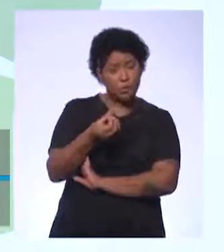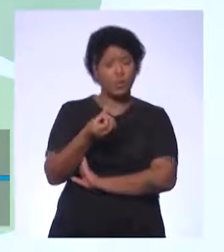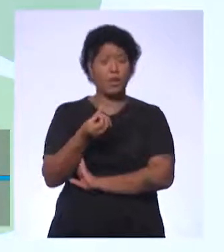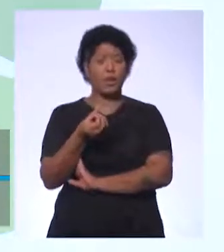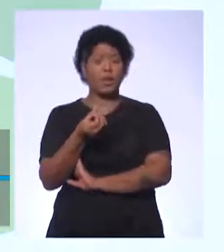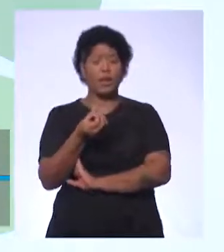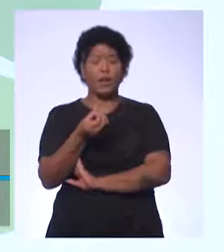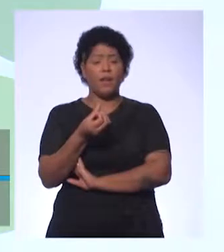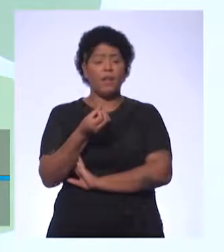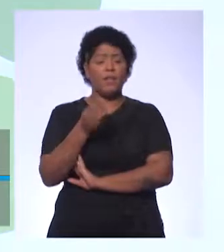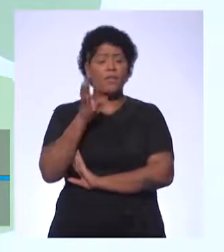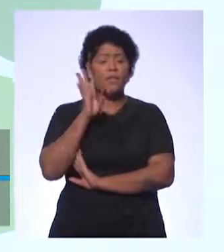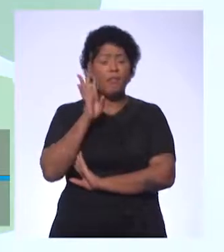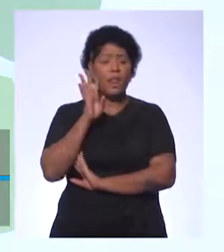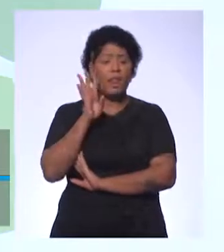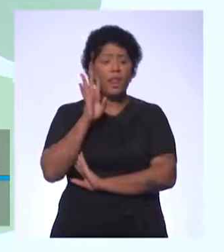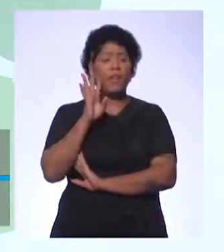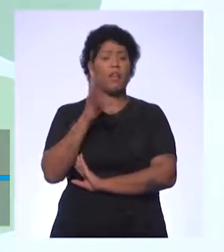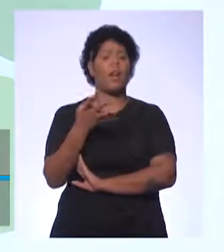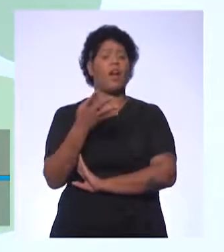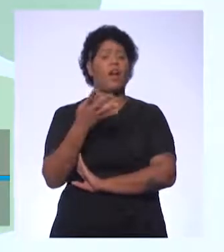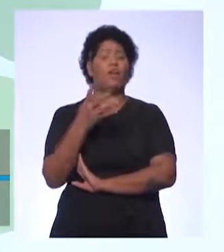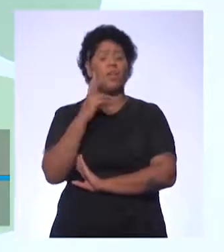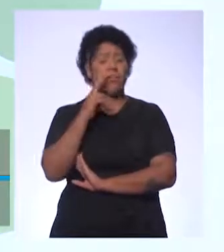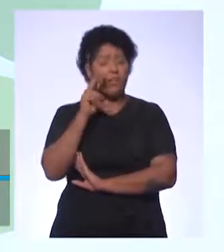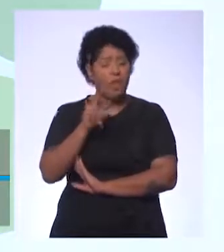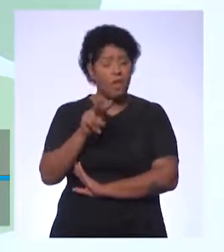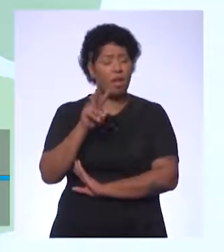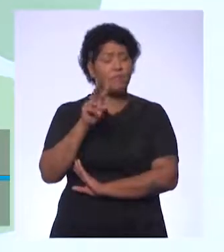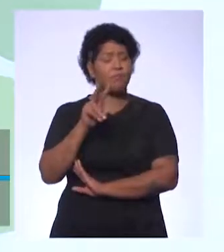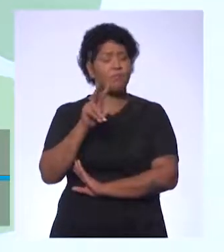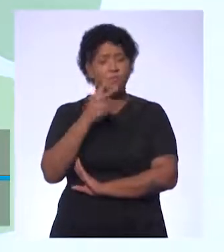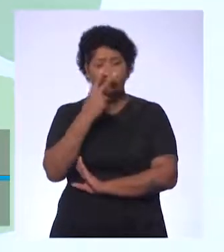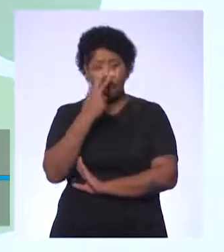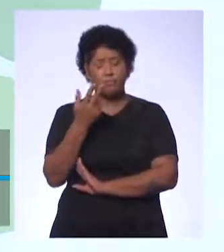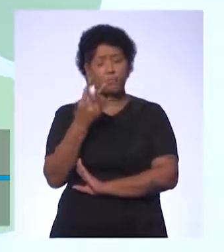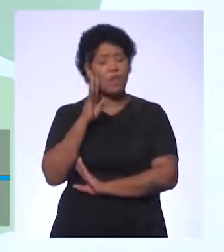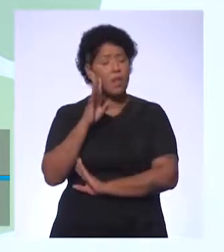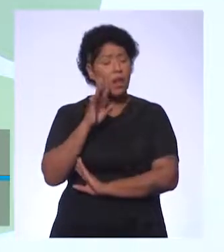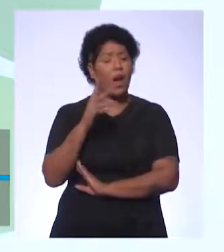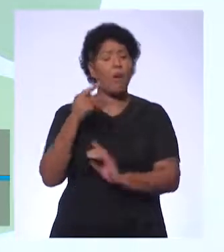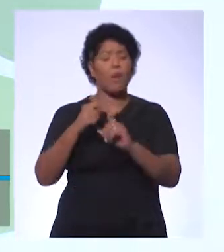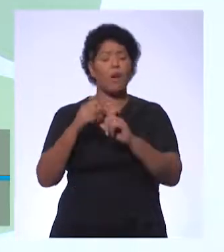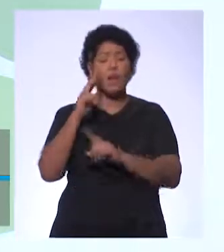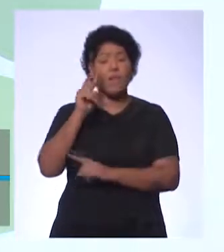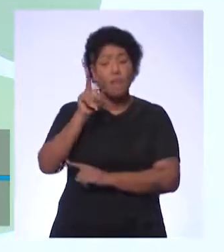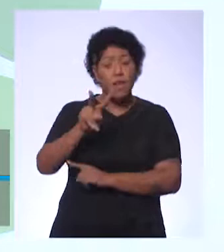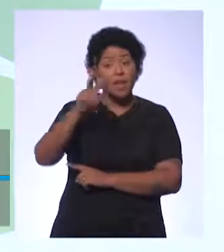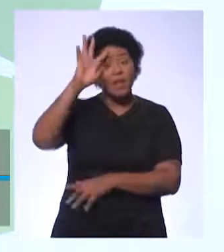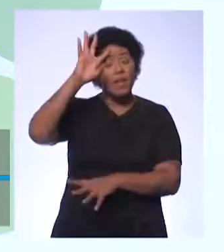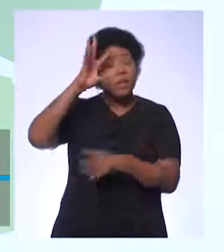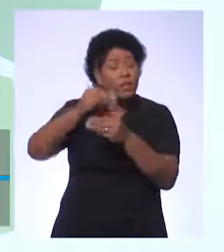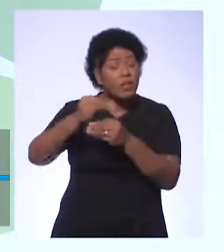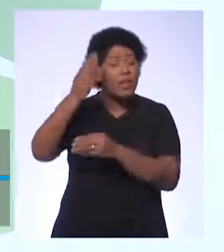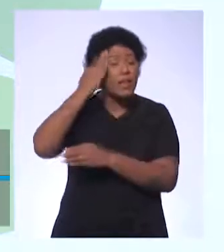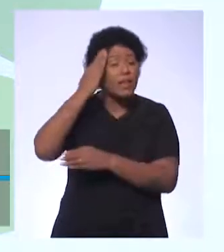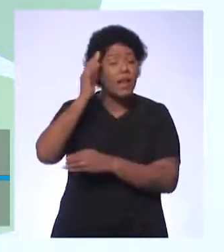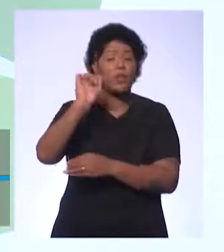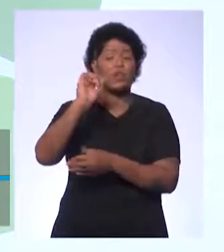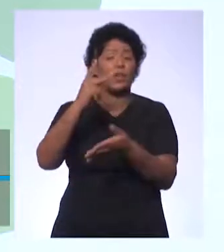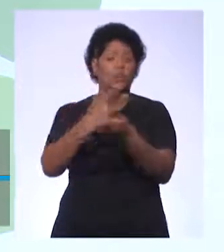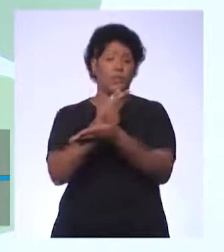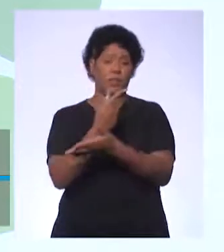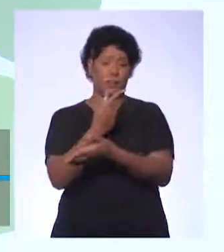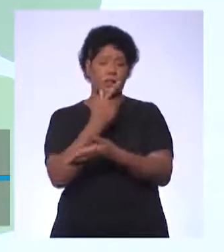de espanhol e conhecer Miguel de Cervantes. Isso não seria possível se a gente continuasse mantendo suportes antiquados ou suportes de